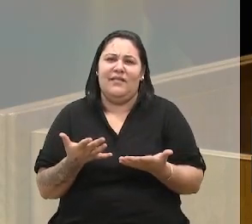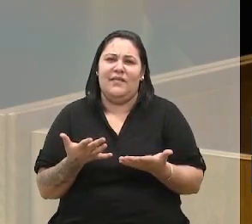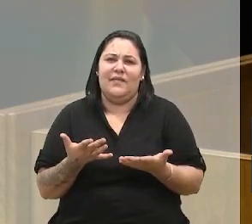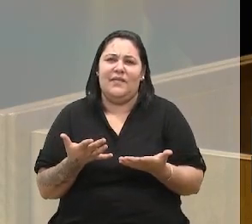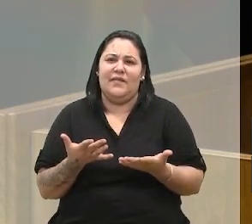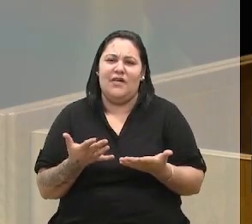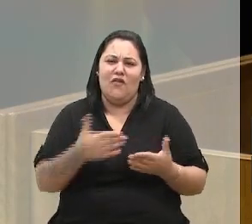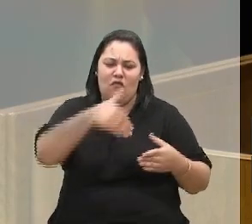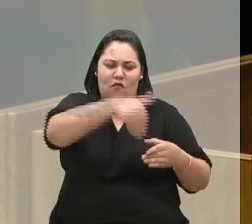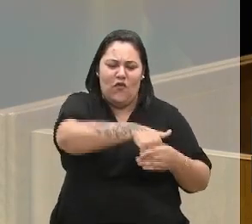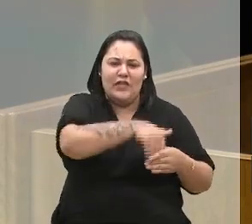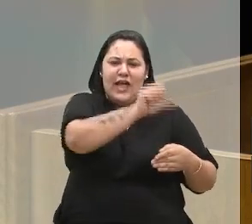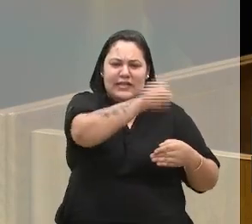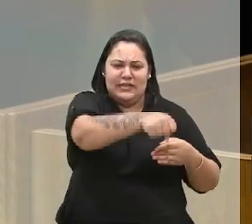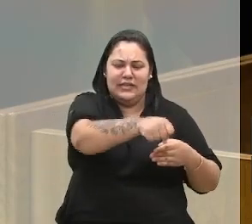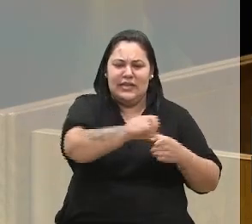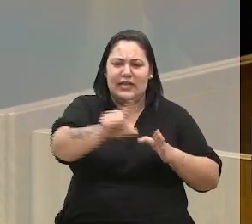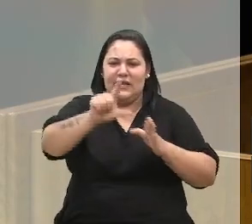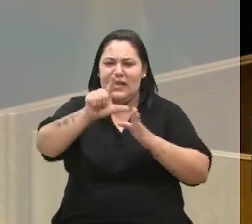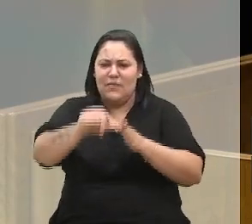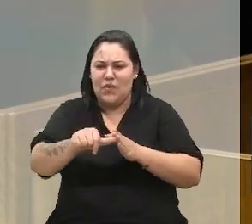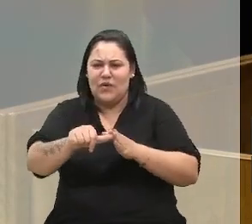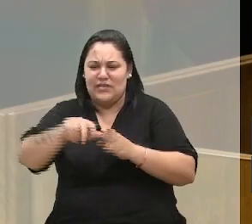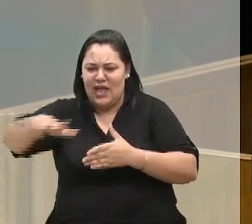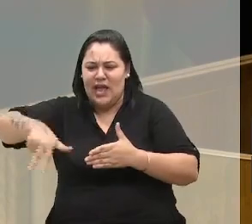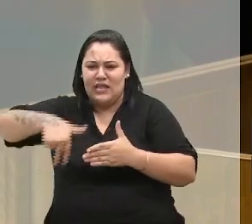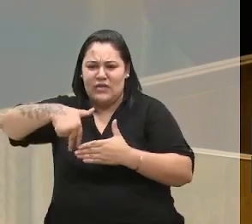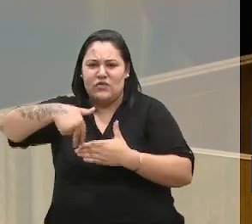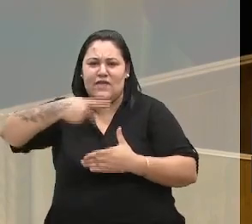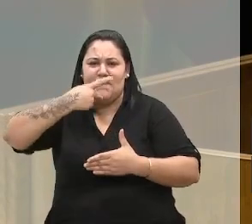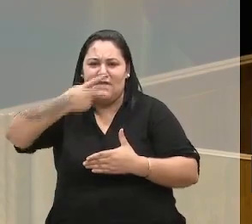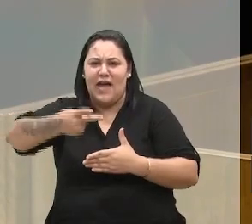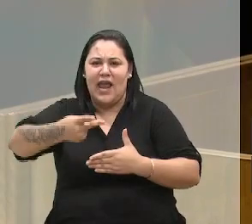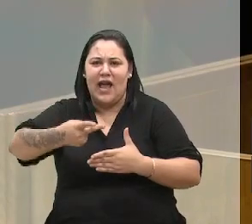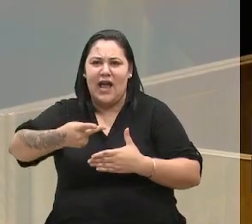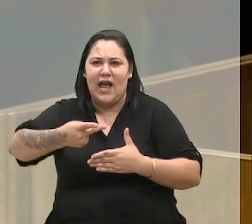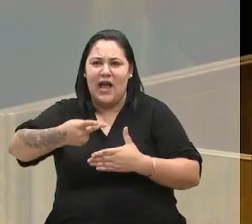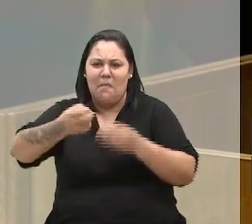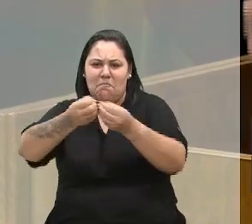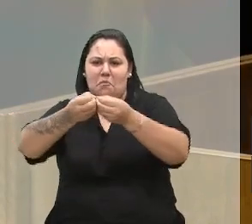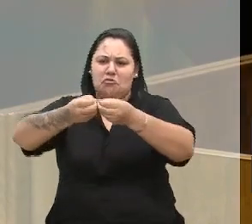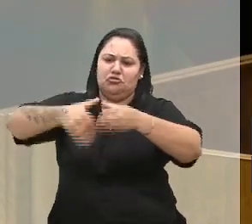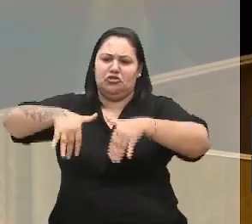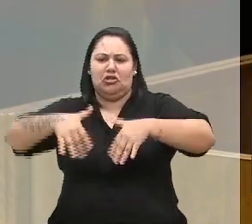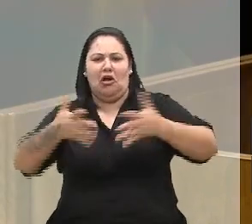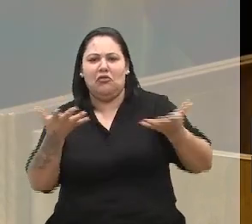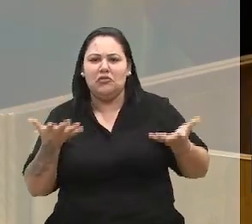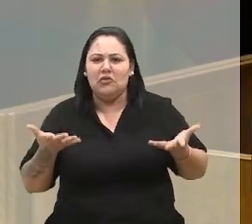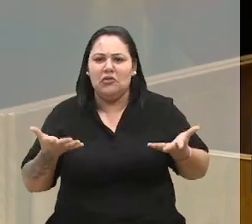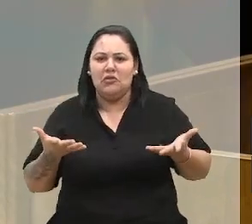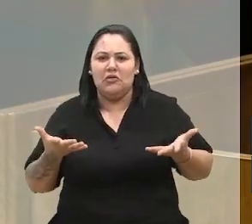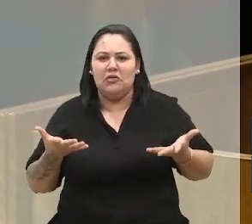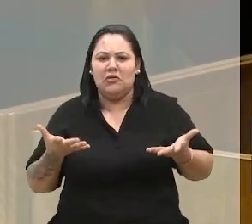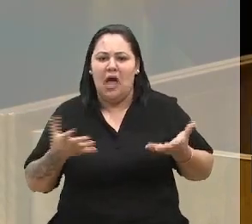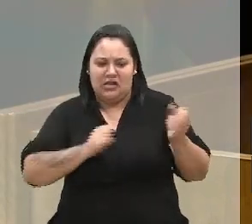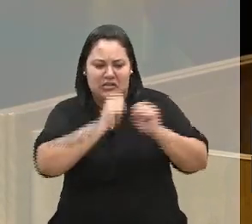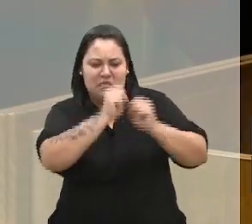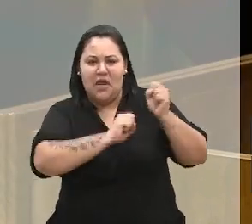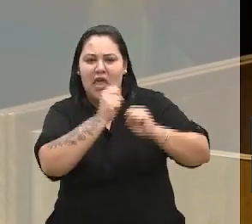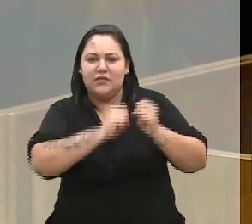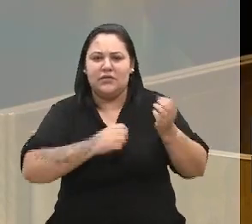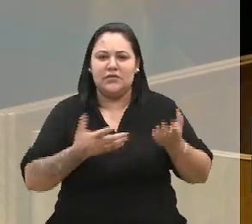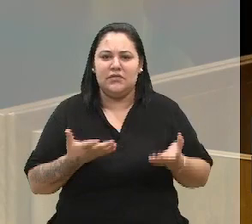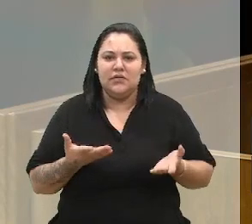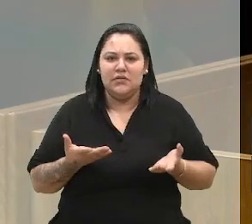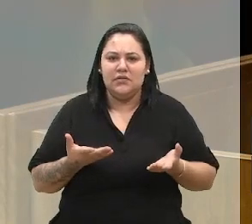Votar sim, e depois dizer que estão prejudicando as empresas que estão